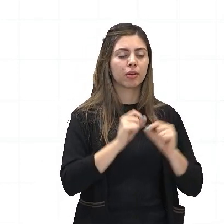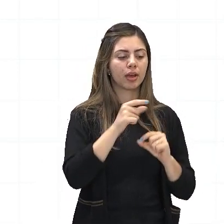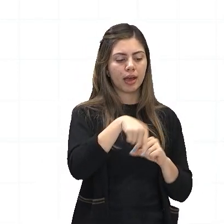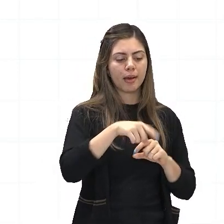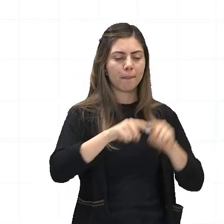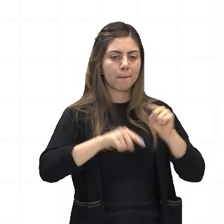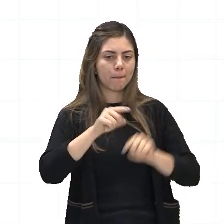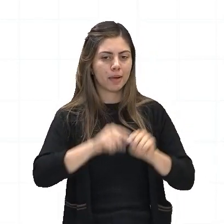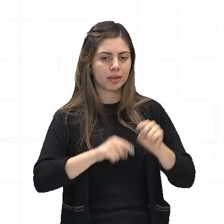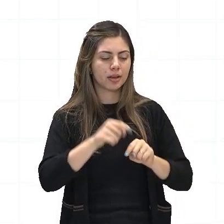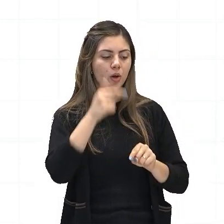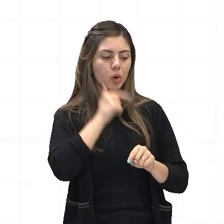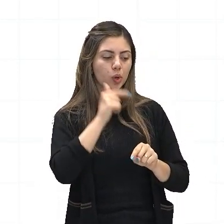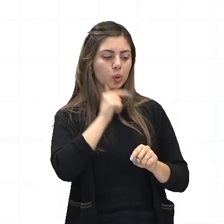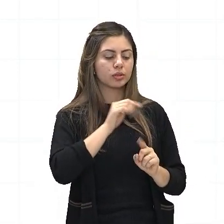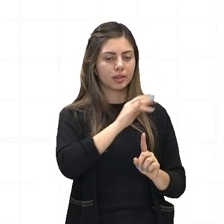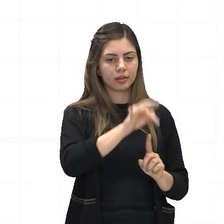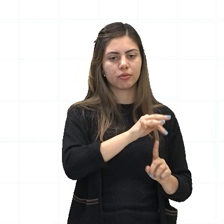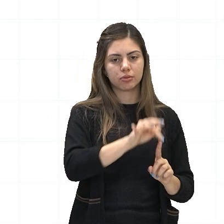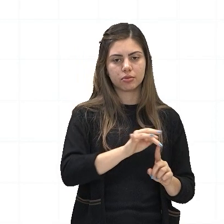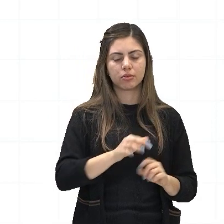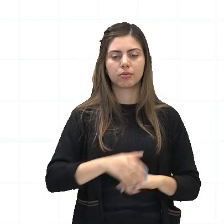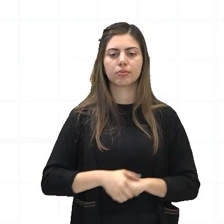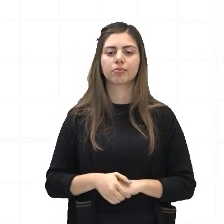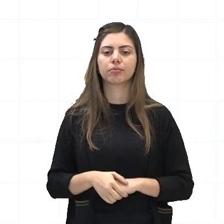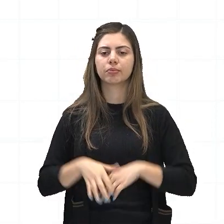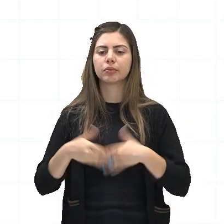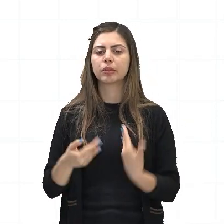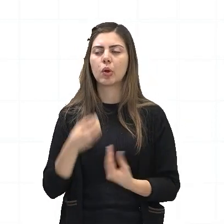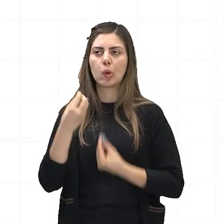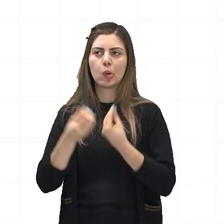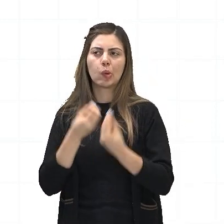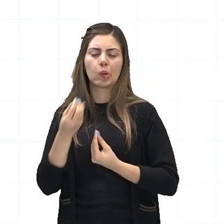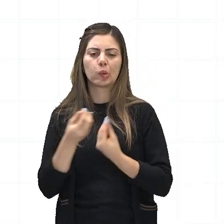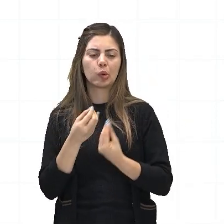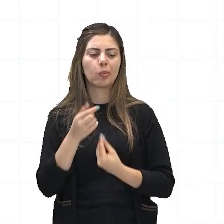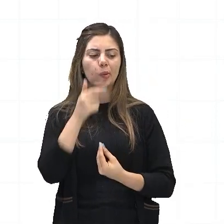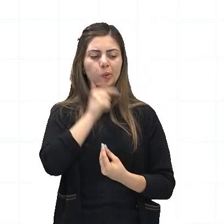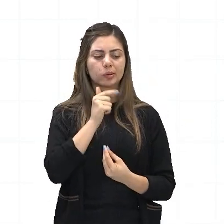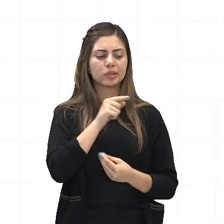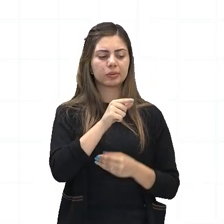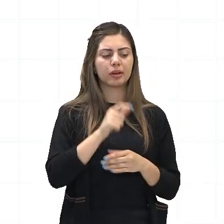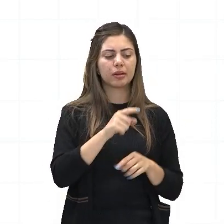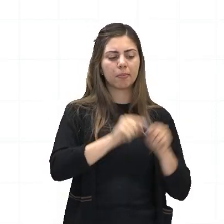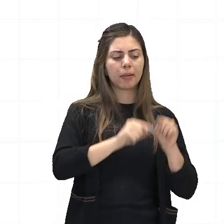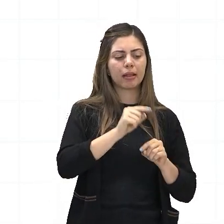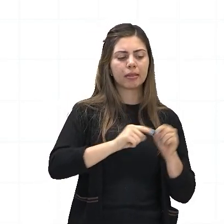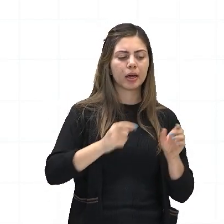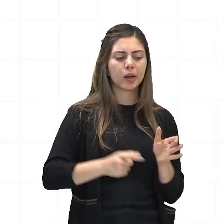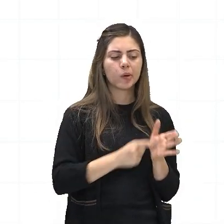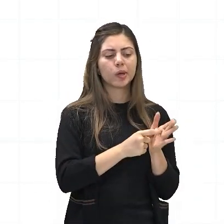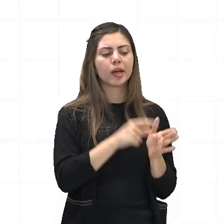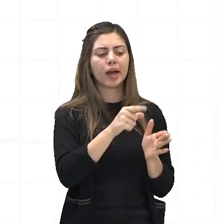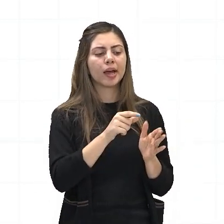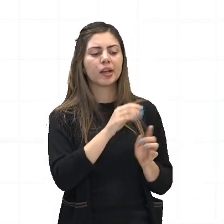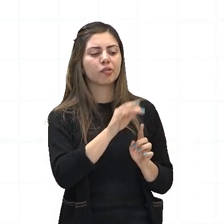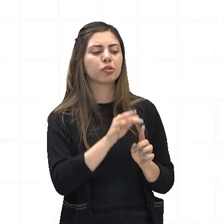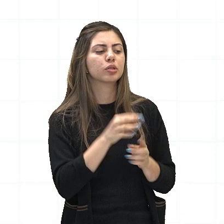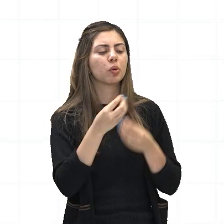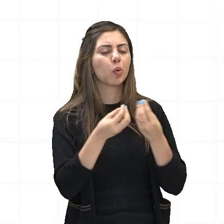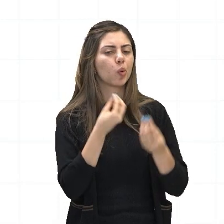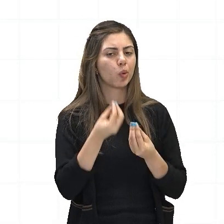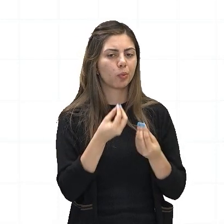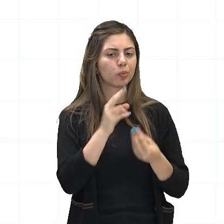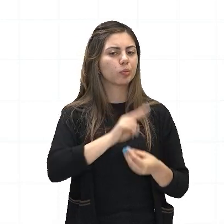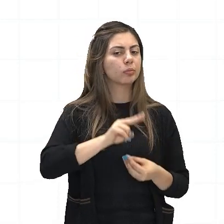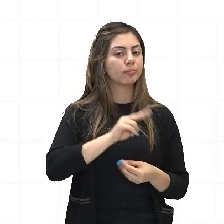fazem-no funcionar. Então, como a gente está observando ali, como é que vai funcionar, né? Como é que vai ligar esse equipamento e ele vai começar ali a funcionar? A gente está